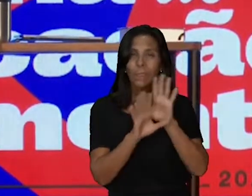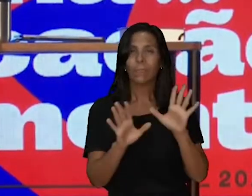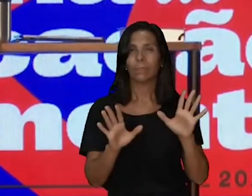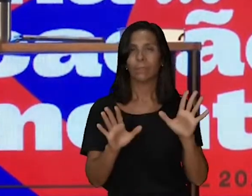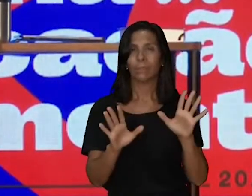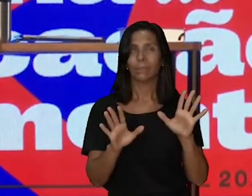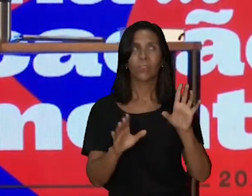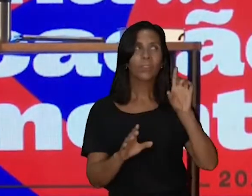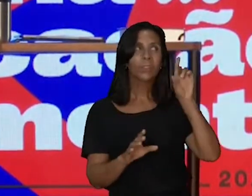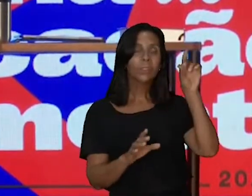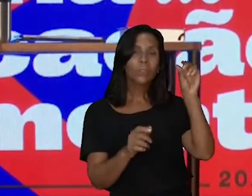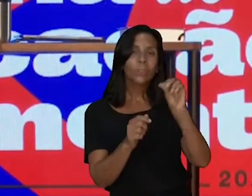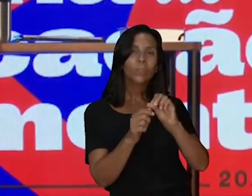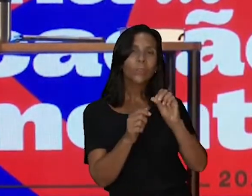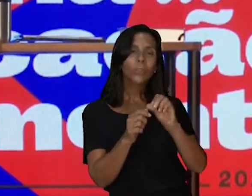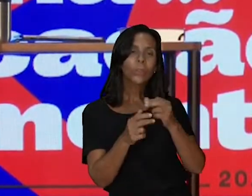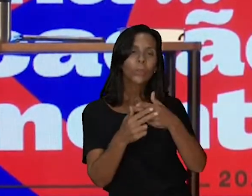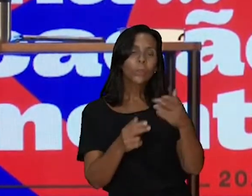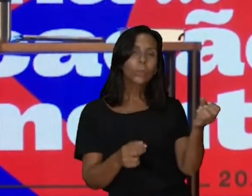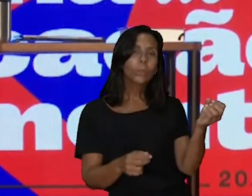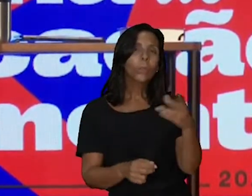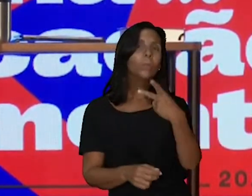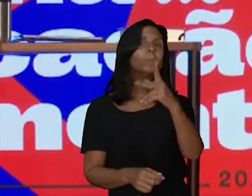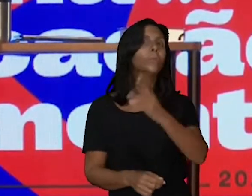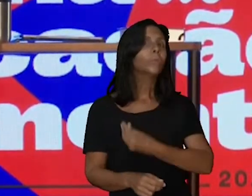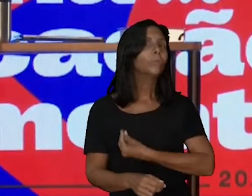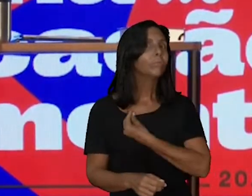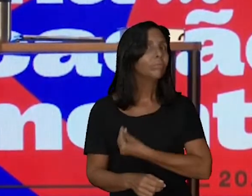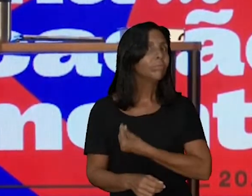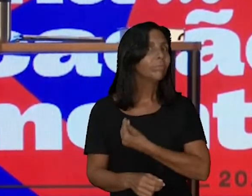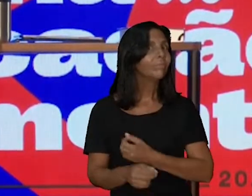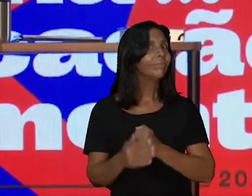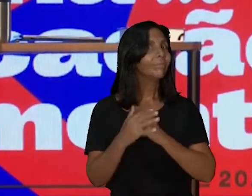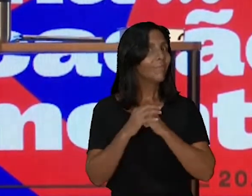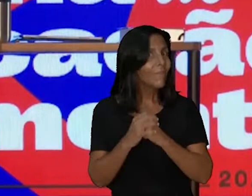novo na sua vida? Amém?